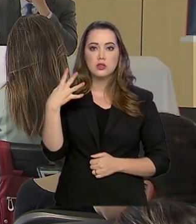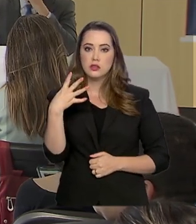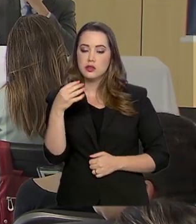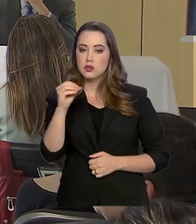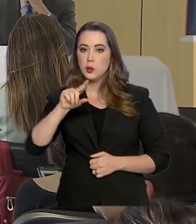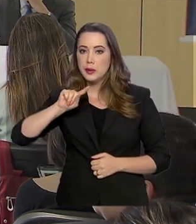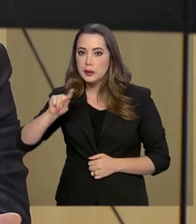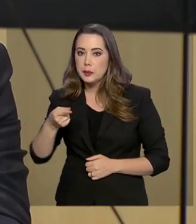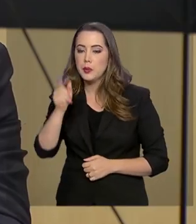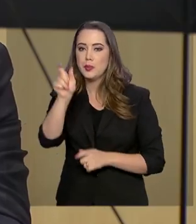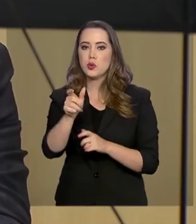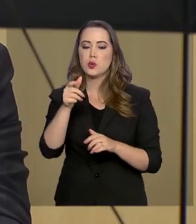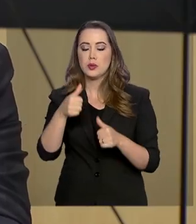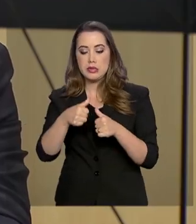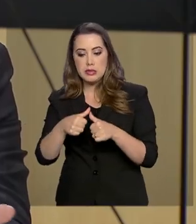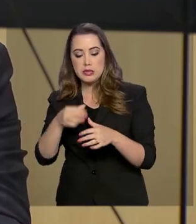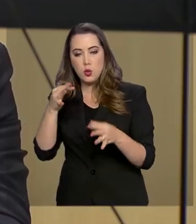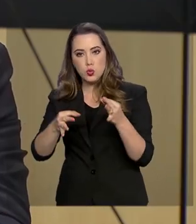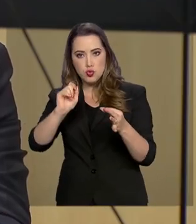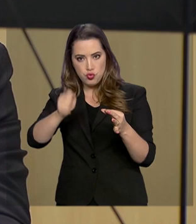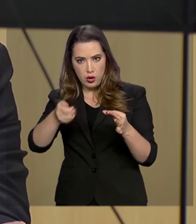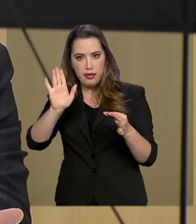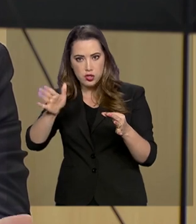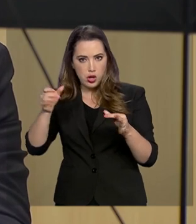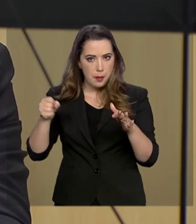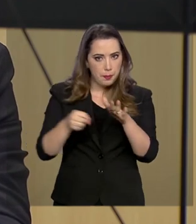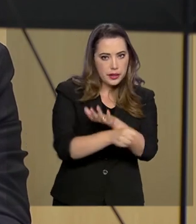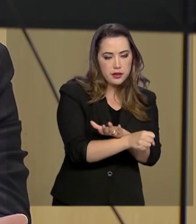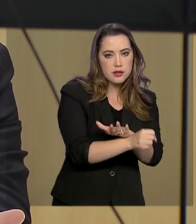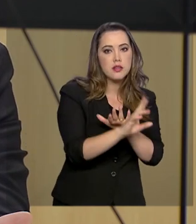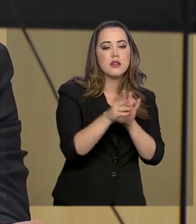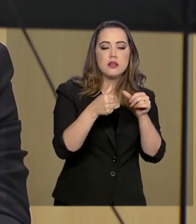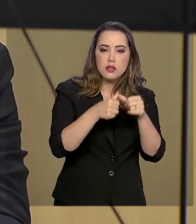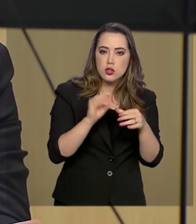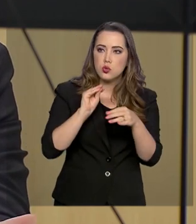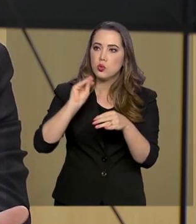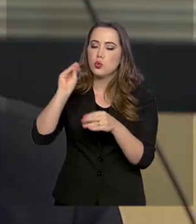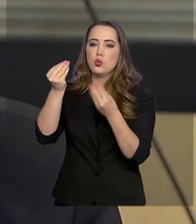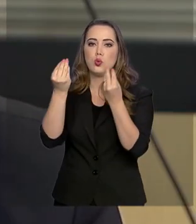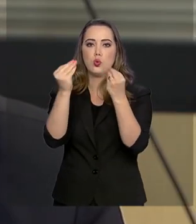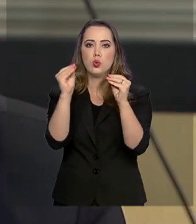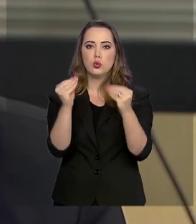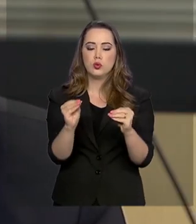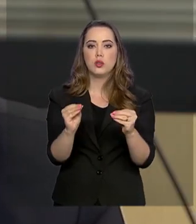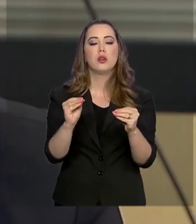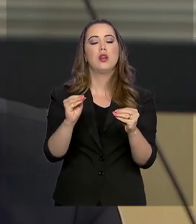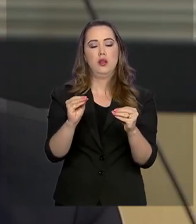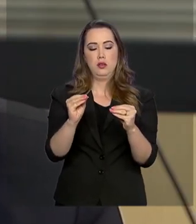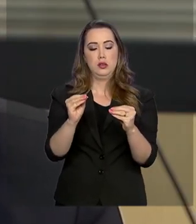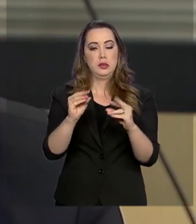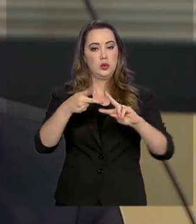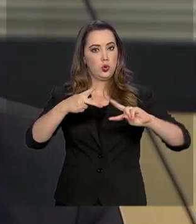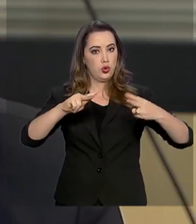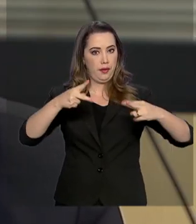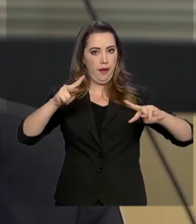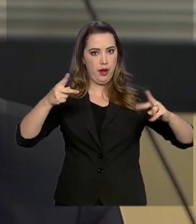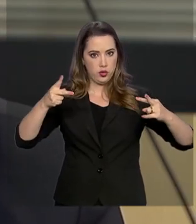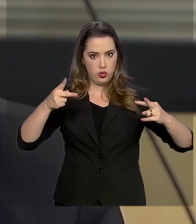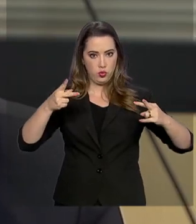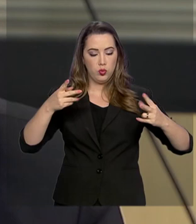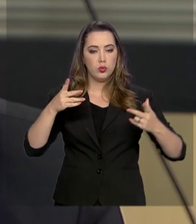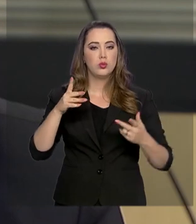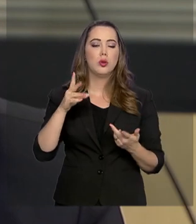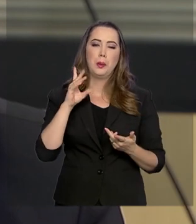condenados no país tenham seus dados genéticos inseridos no Banco Nacional de Perfis. O resultado de um teste de DNA